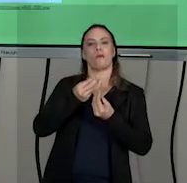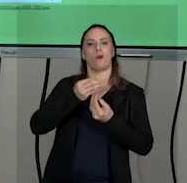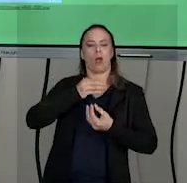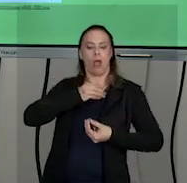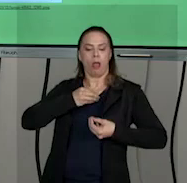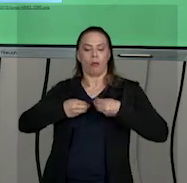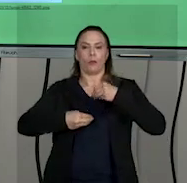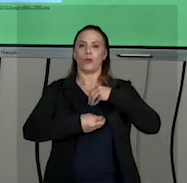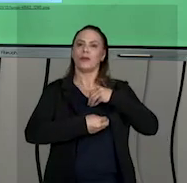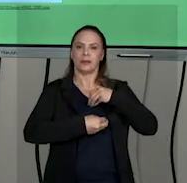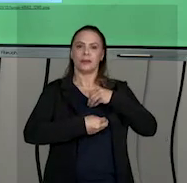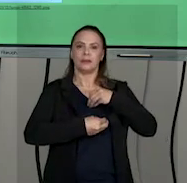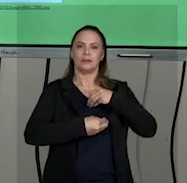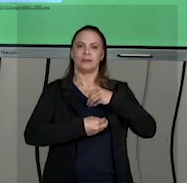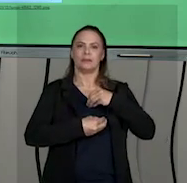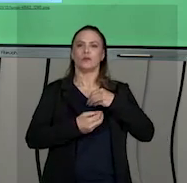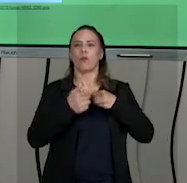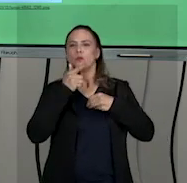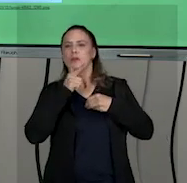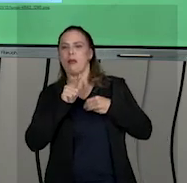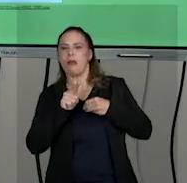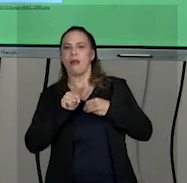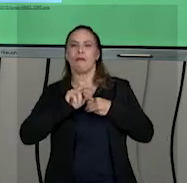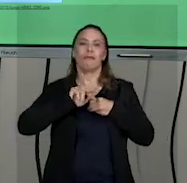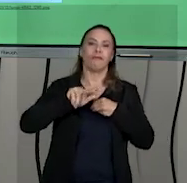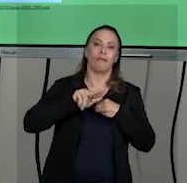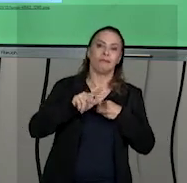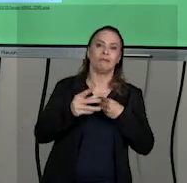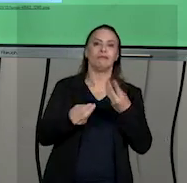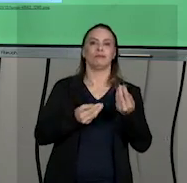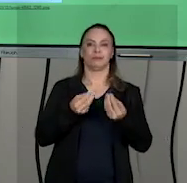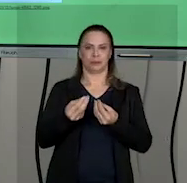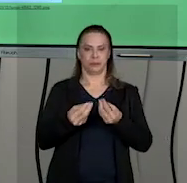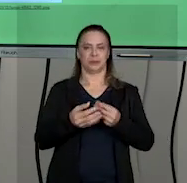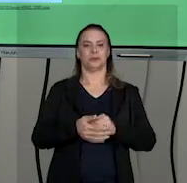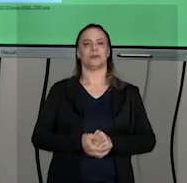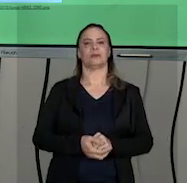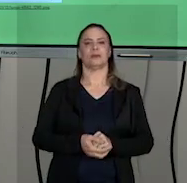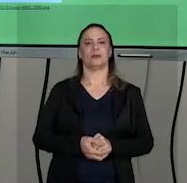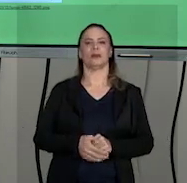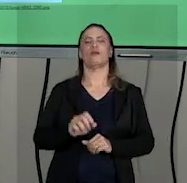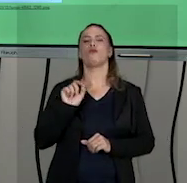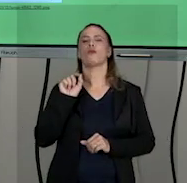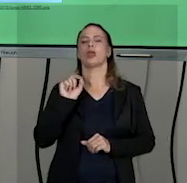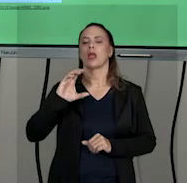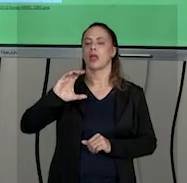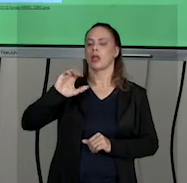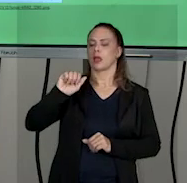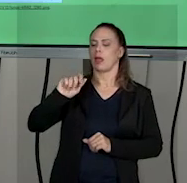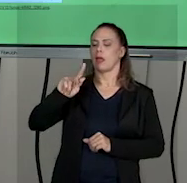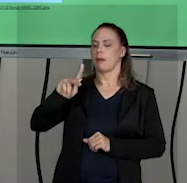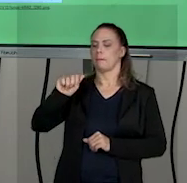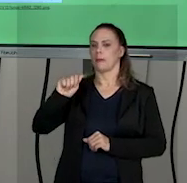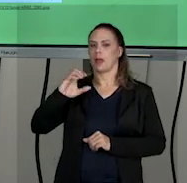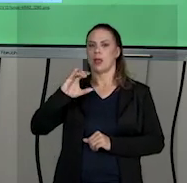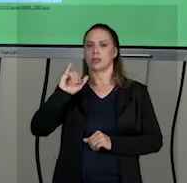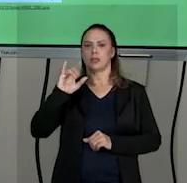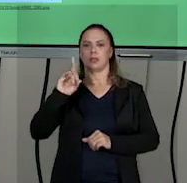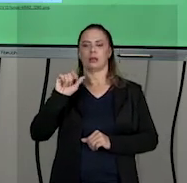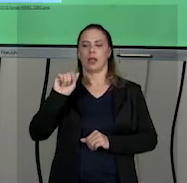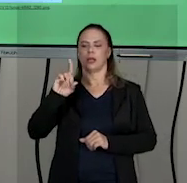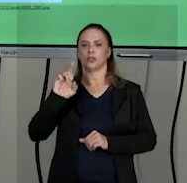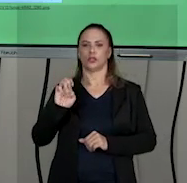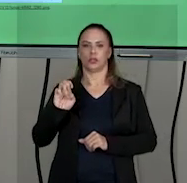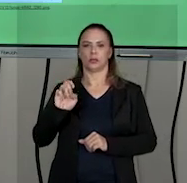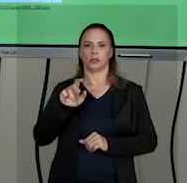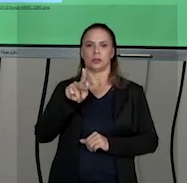seu organismo. Então, o que é? Eu tô aqui falando de capacidade pulmonar desde a hora que eu entrei, né, com vocês. Mas, você sabe o que